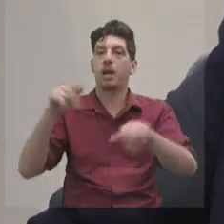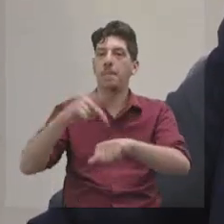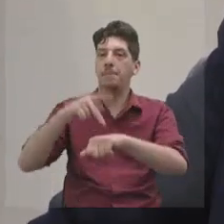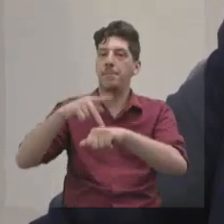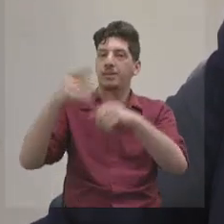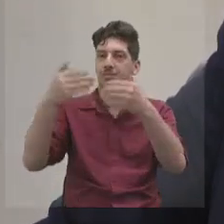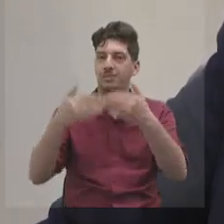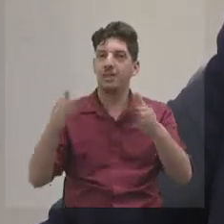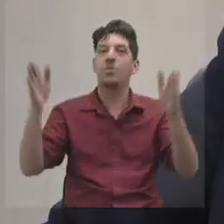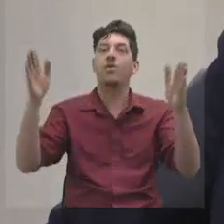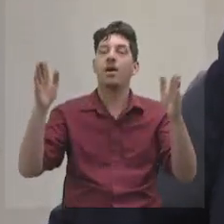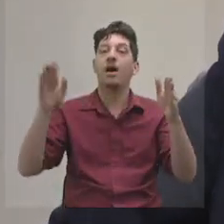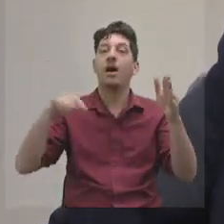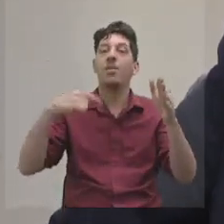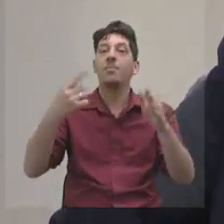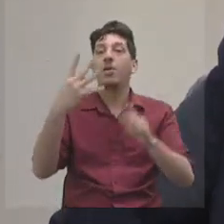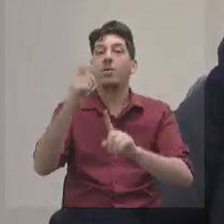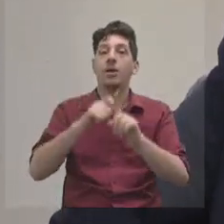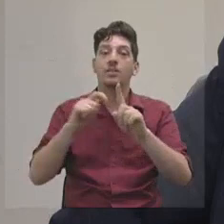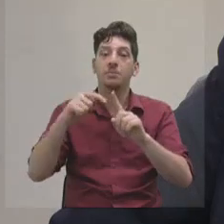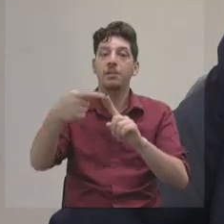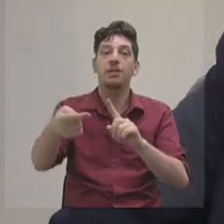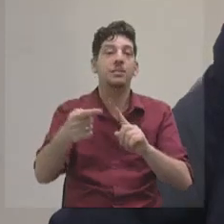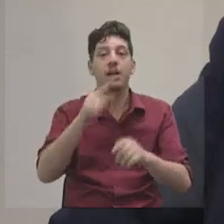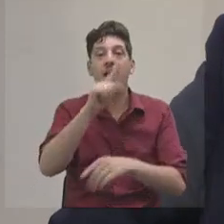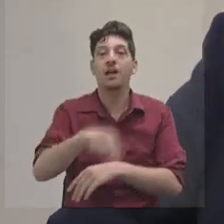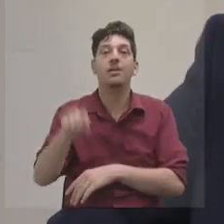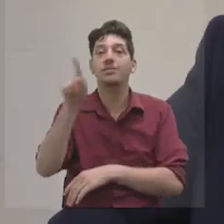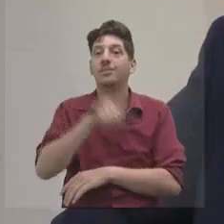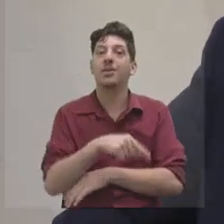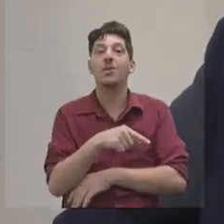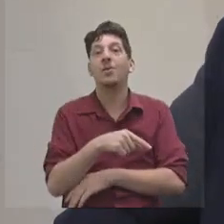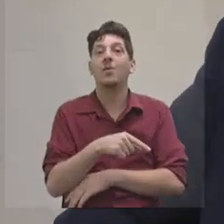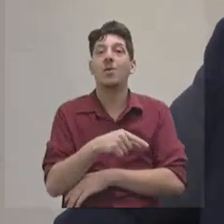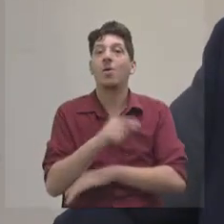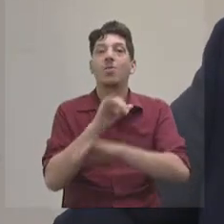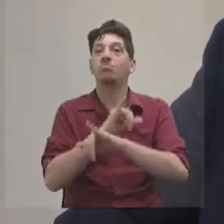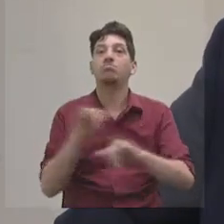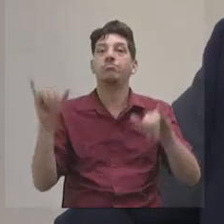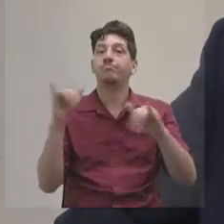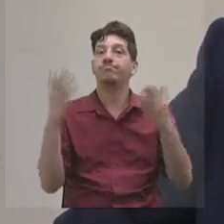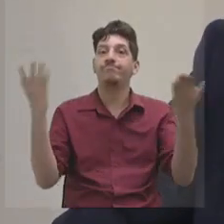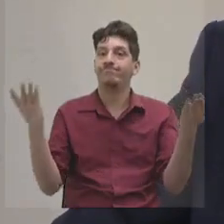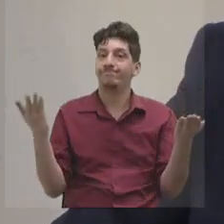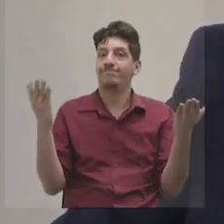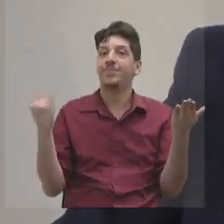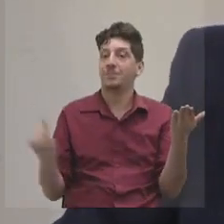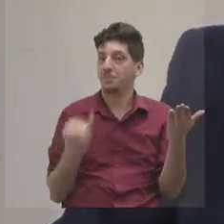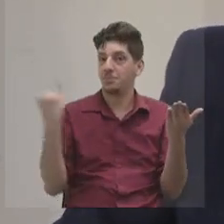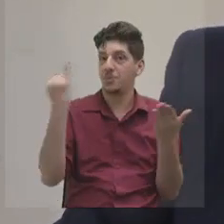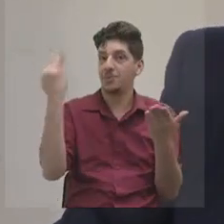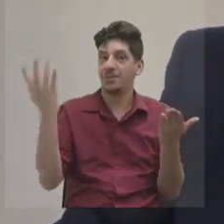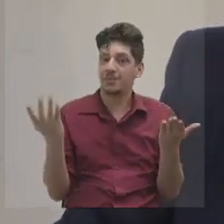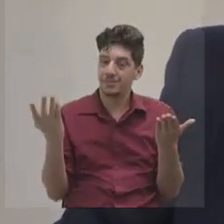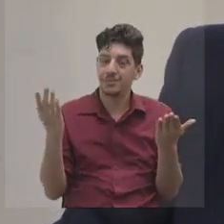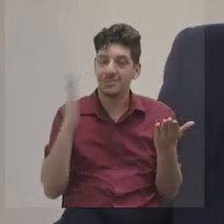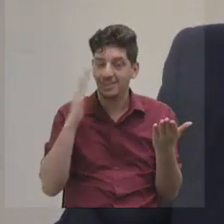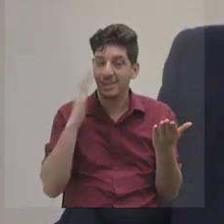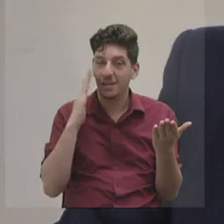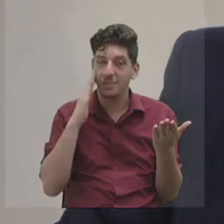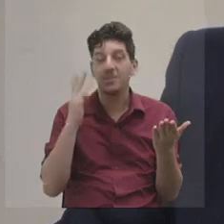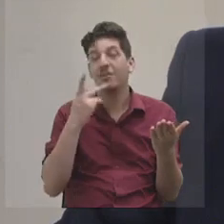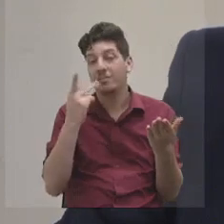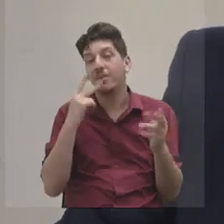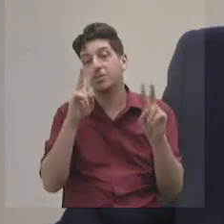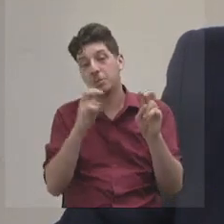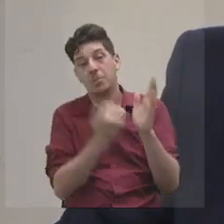quatro meses depois o Presidente da República foi cancelou essa esse anúncio que era importante estou dizendo que nós falamos do